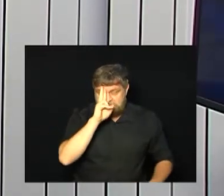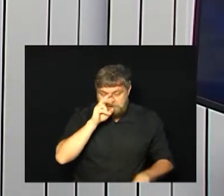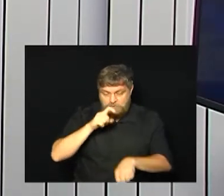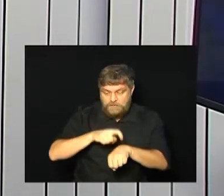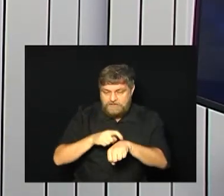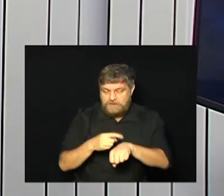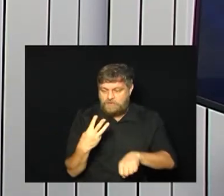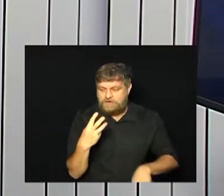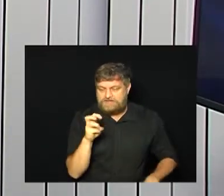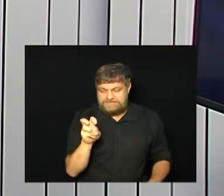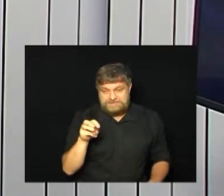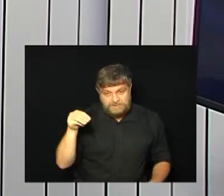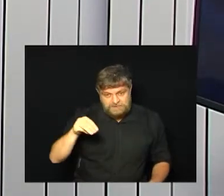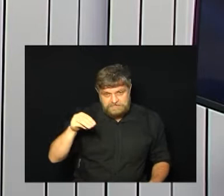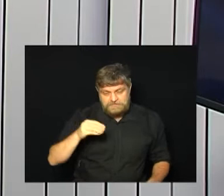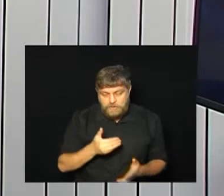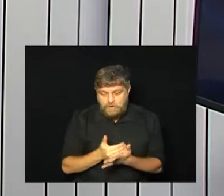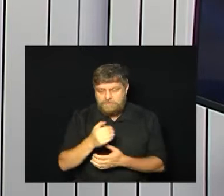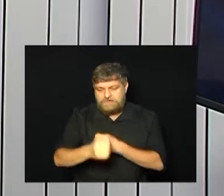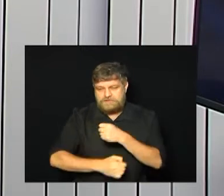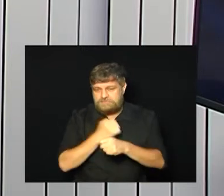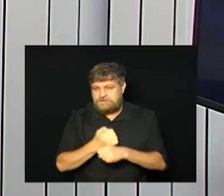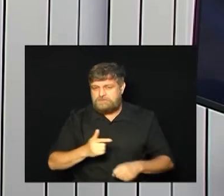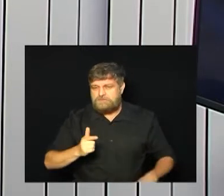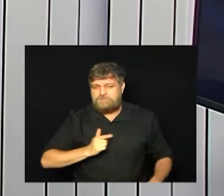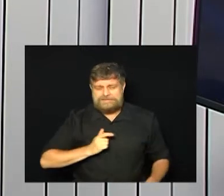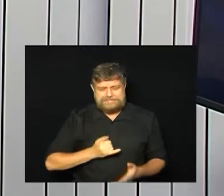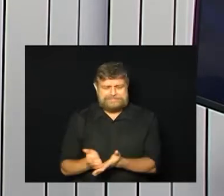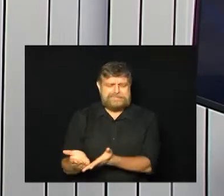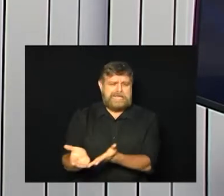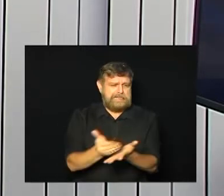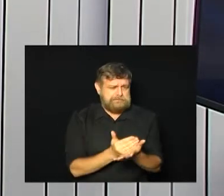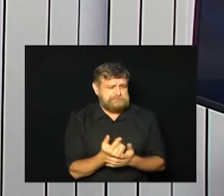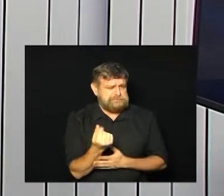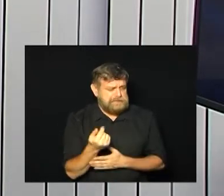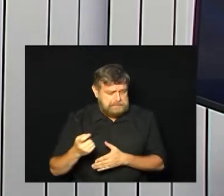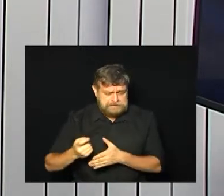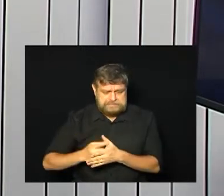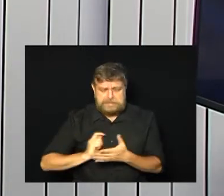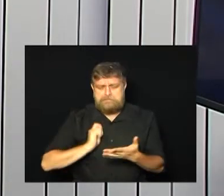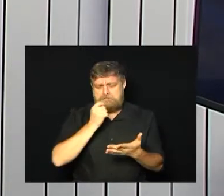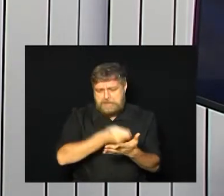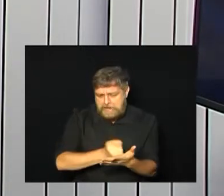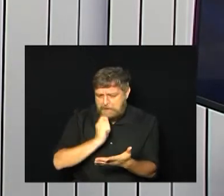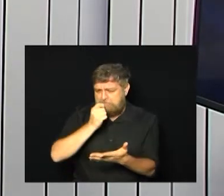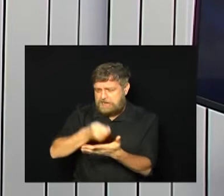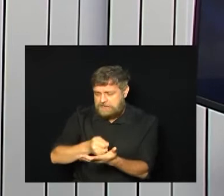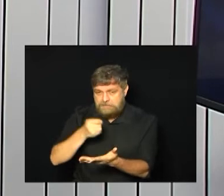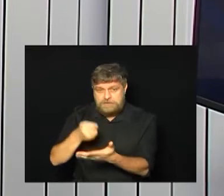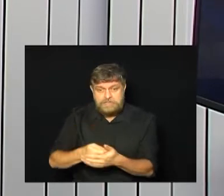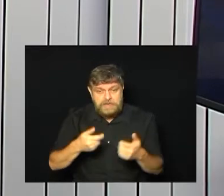12h45 agora, início do ano, vem cheio de impostos, contas para acertar, então é